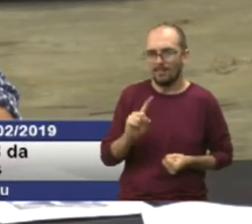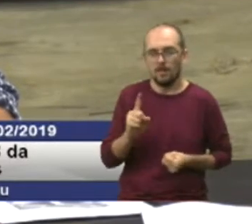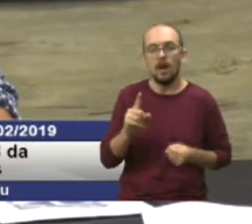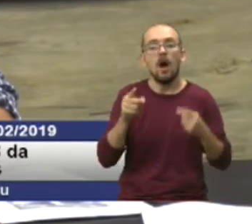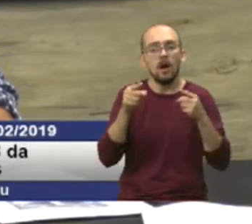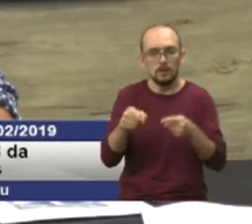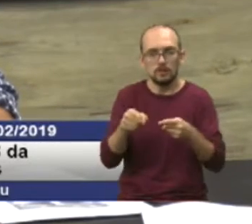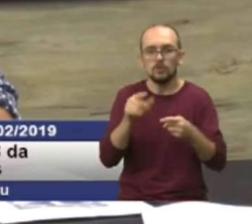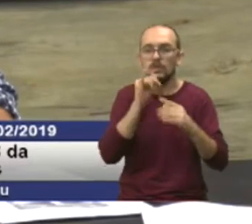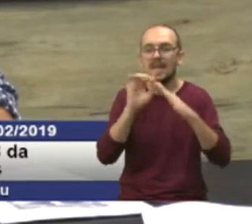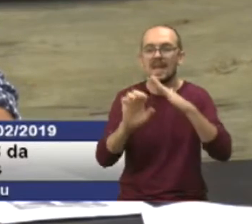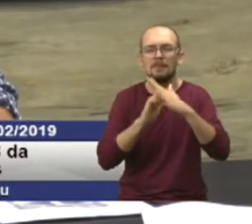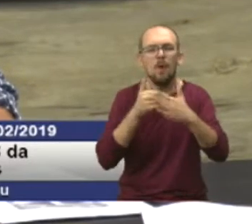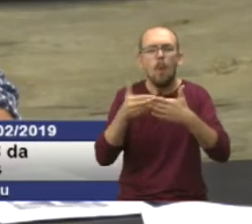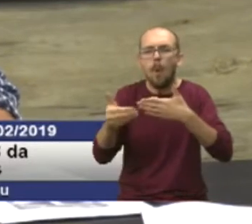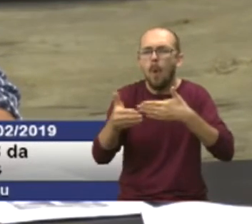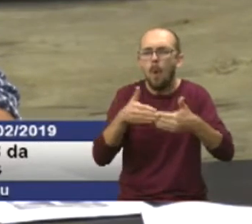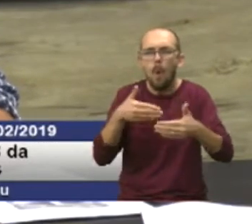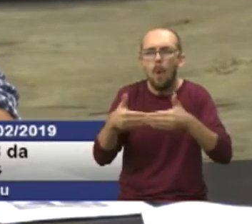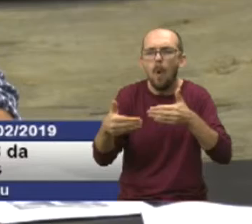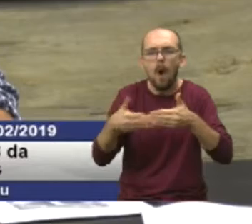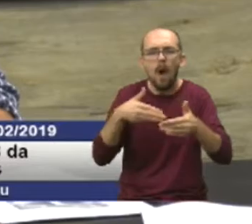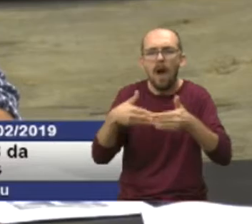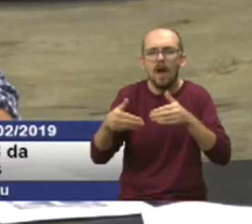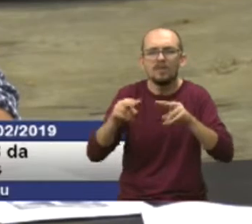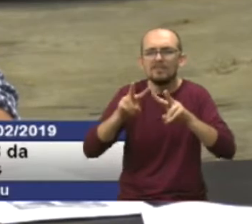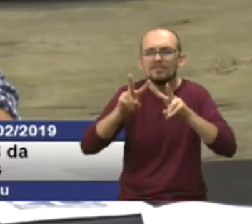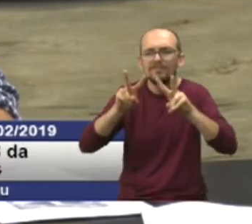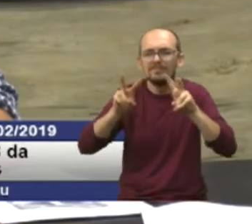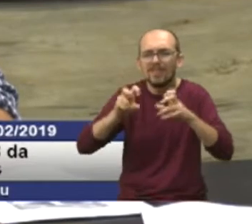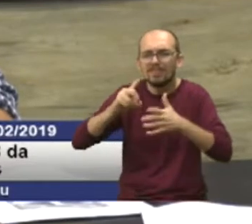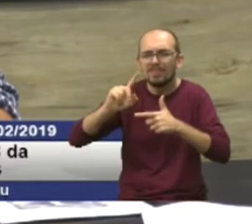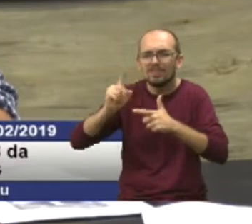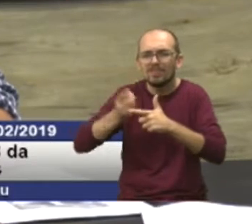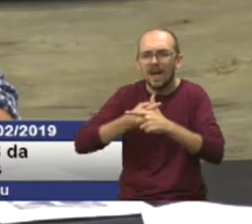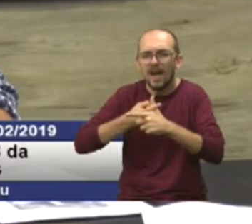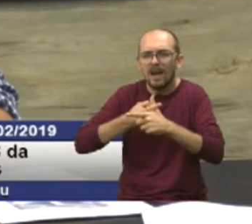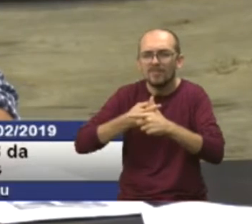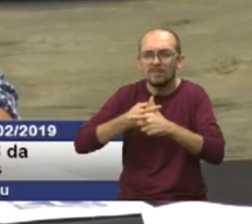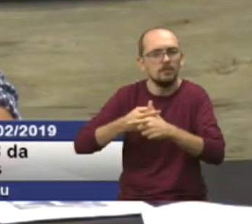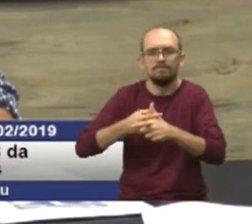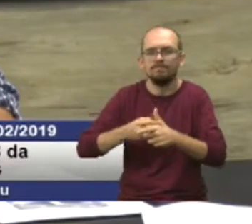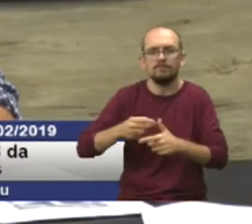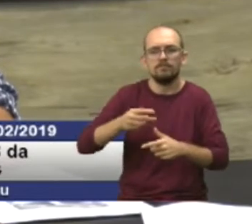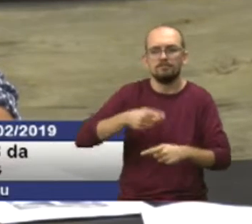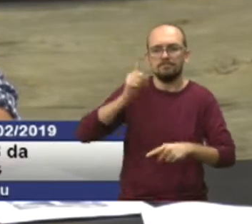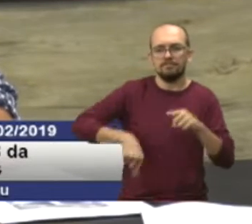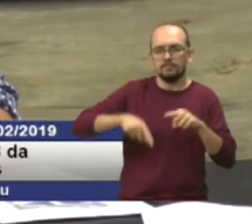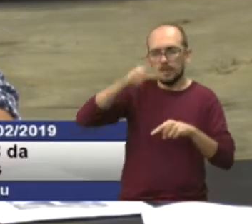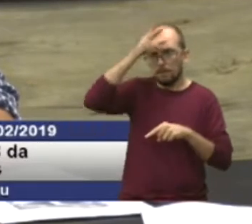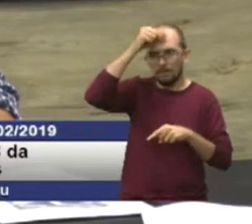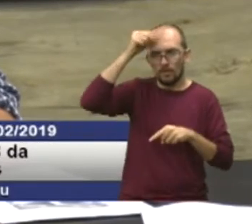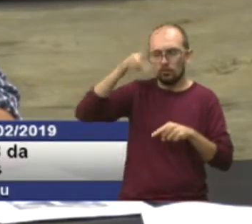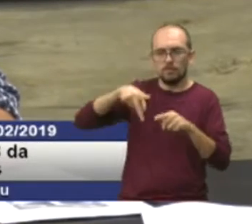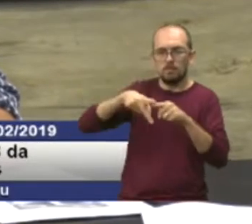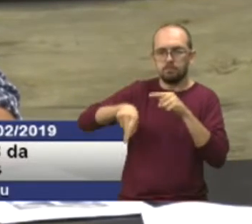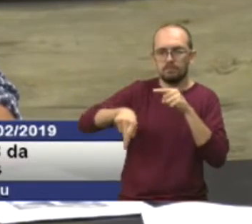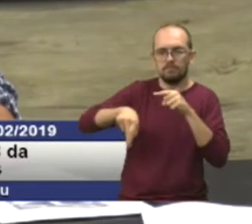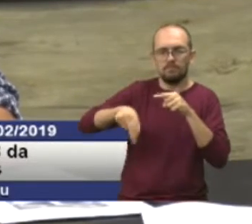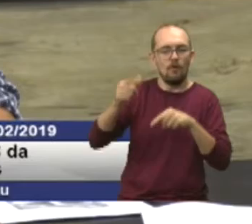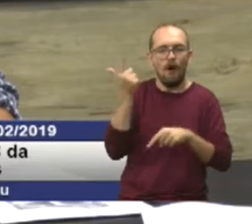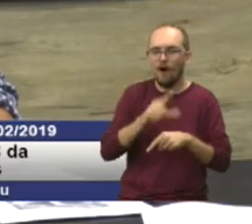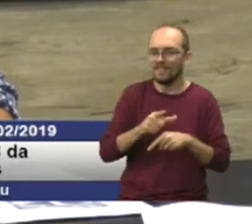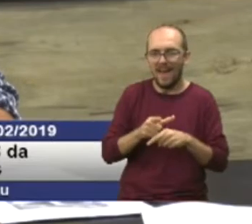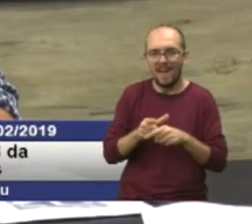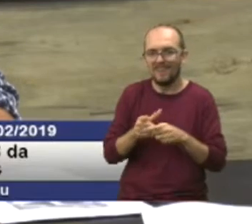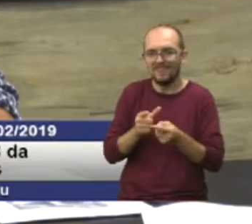ele municipal, estadual, federal, ela fica impedida de ser contratada pelo município, pela União e pelo Estado. Então, nós